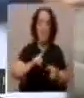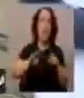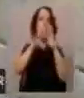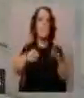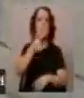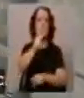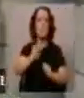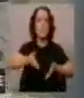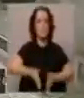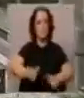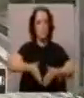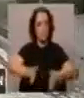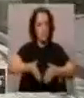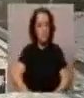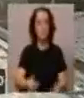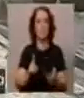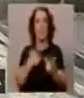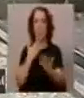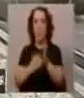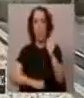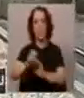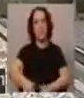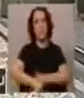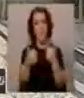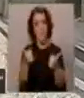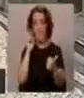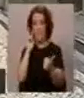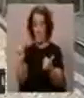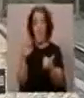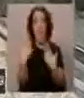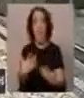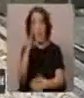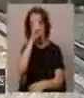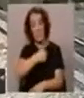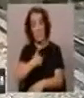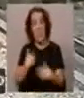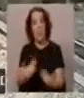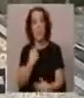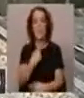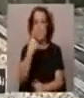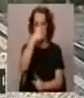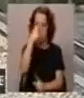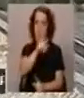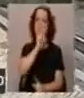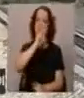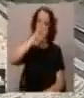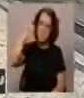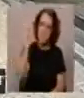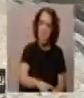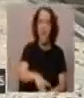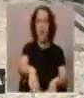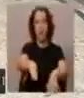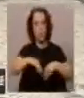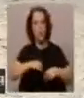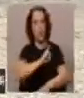a dignidade da diferenciação de que aquilo, Sr. Ministro da Saúde atual, diz que os enfermeiros são capazes de assumir de